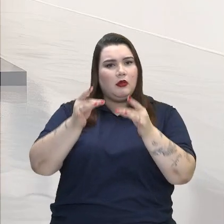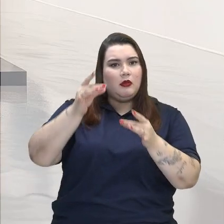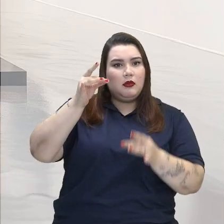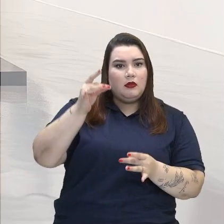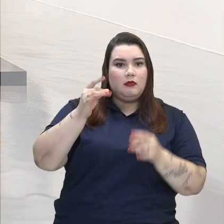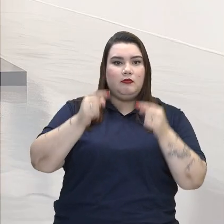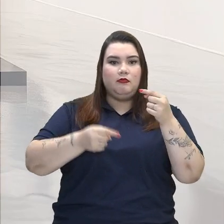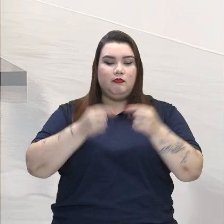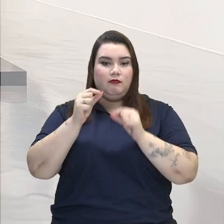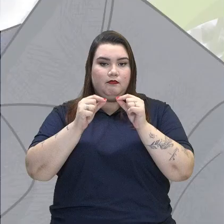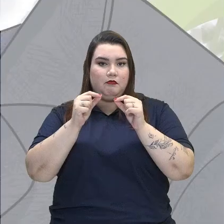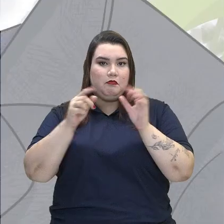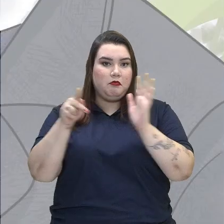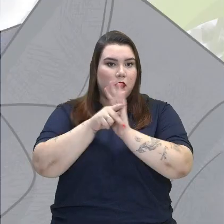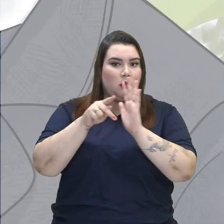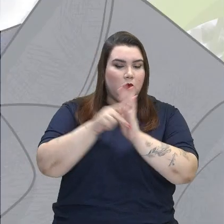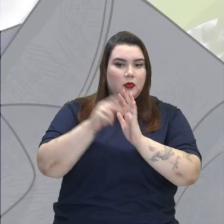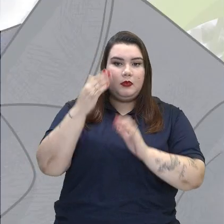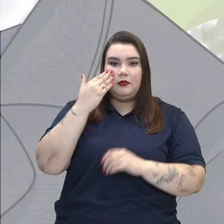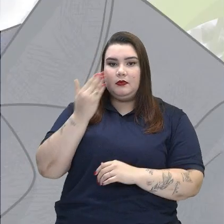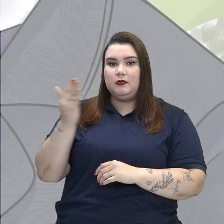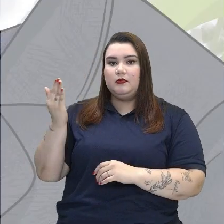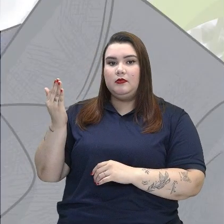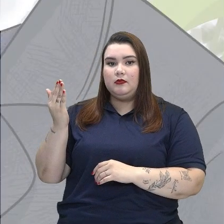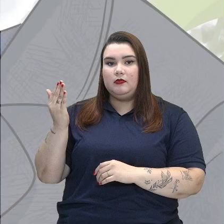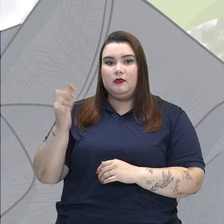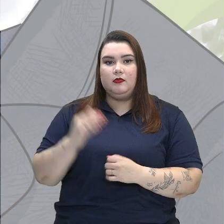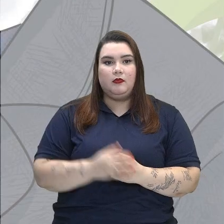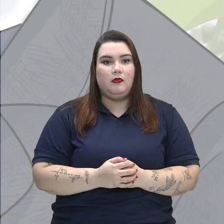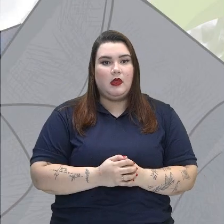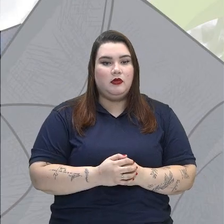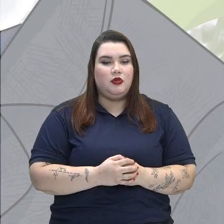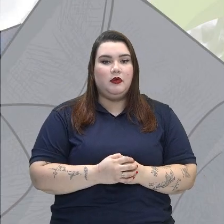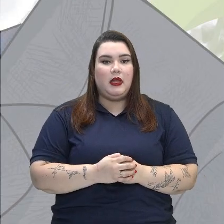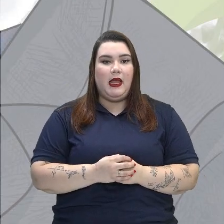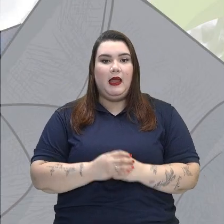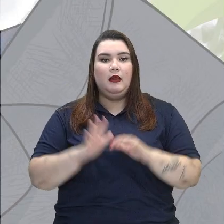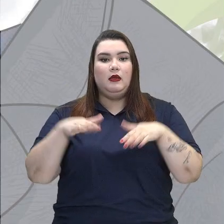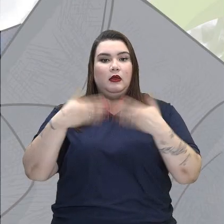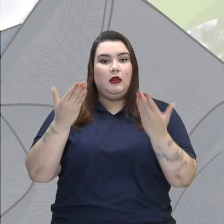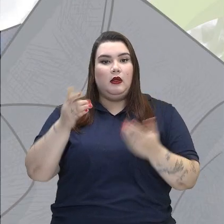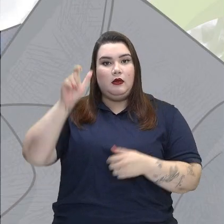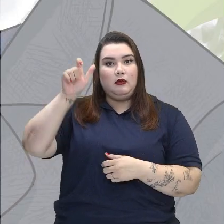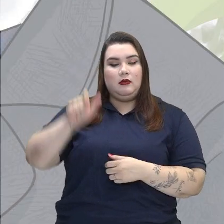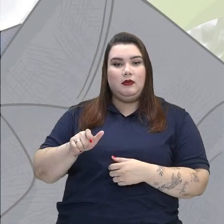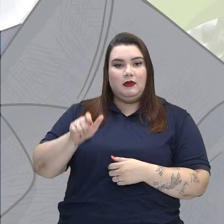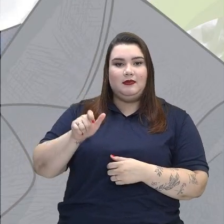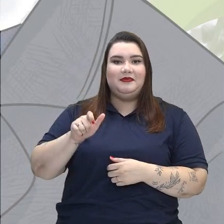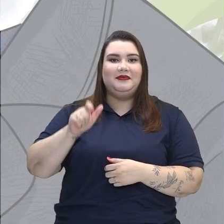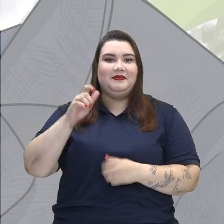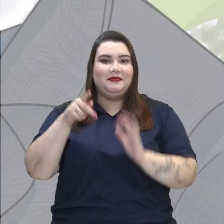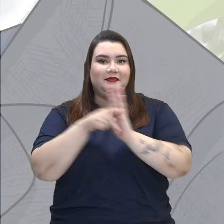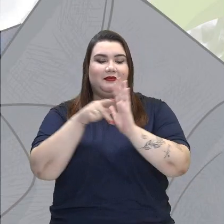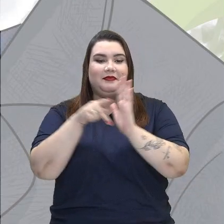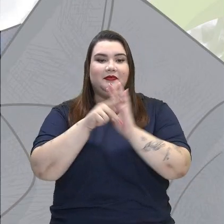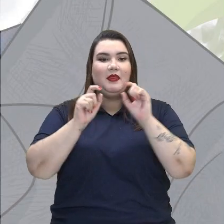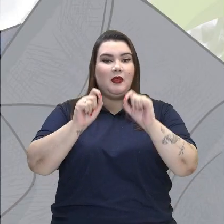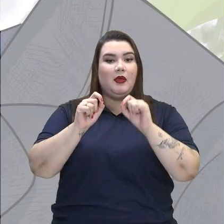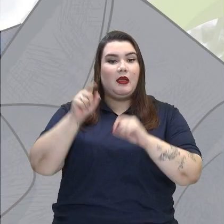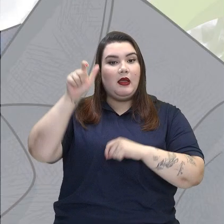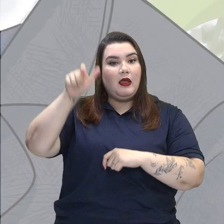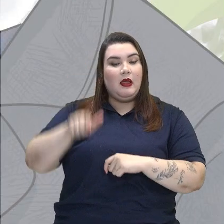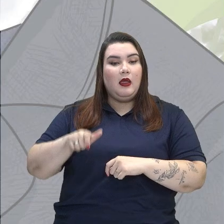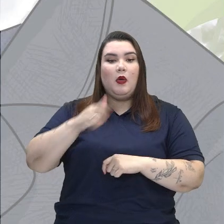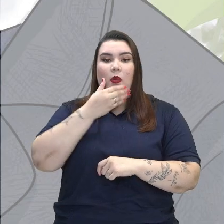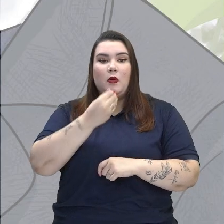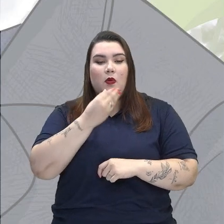contribuição dele para a ciência? Então ele, né, como a gente falou, é conhecido como o pai da genética. Ele foi um naturalista, pois